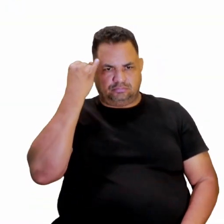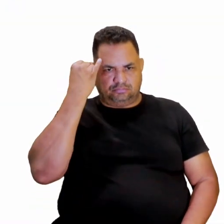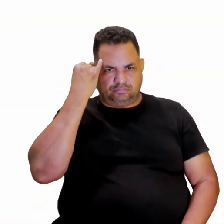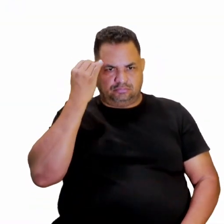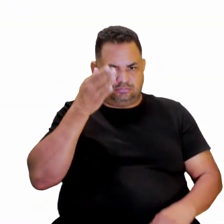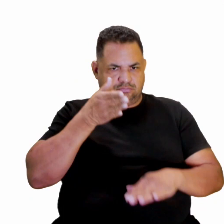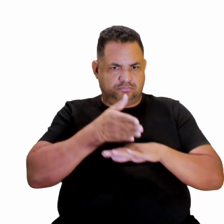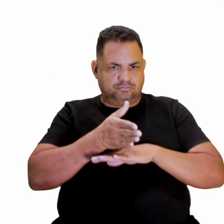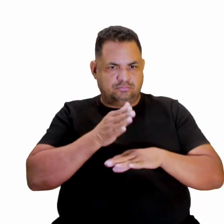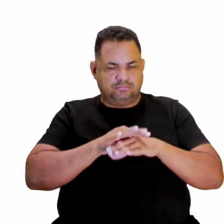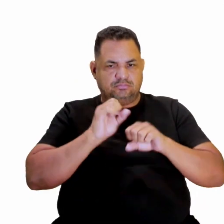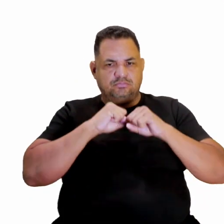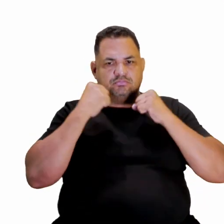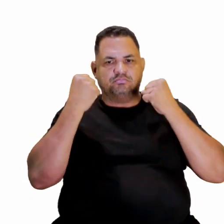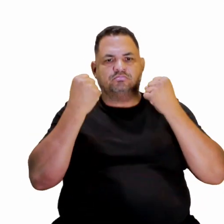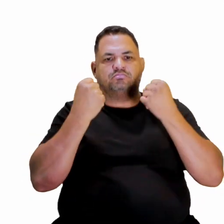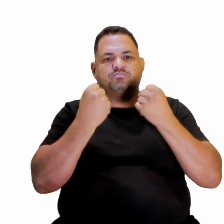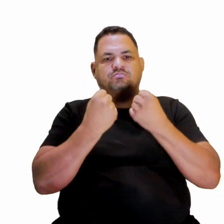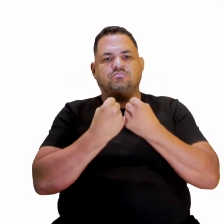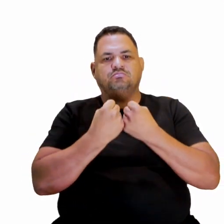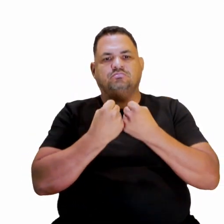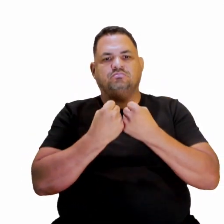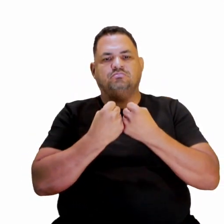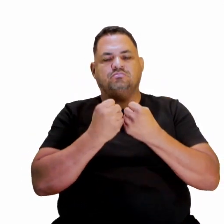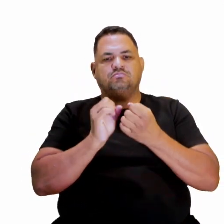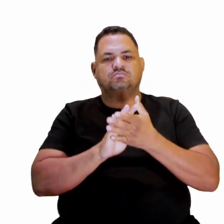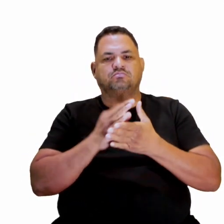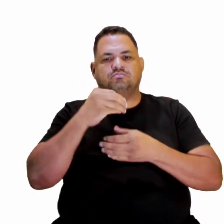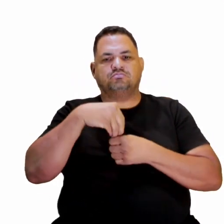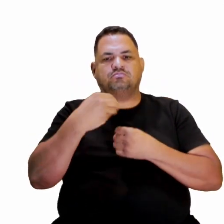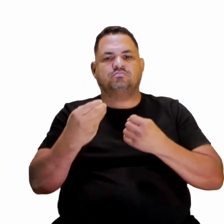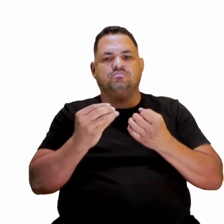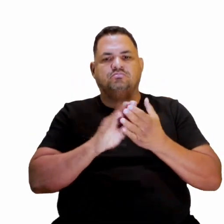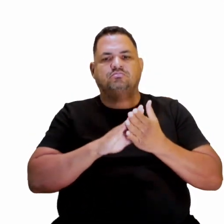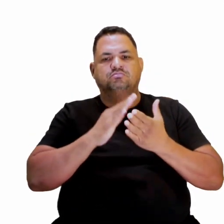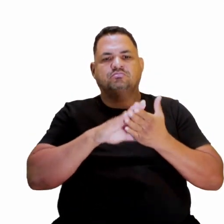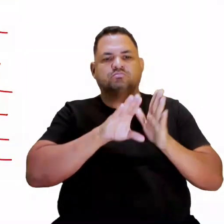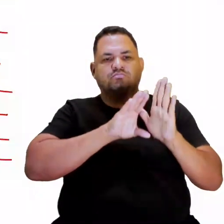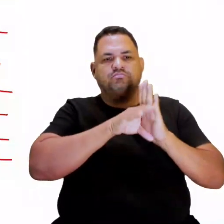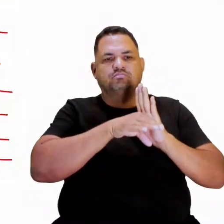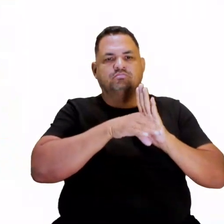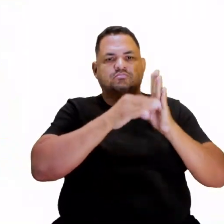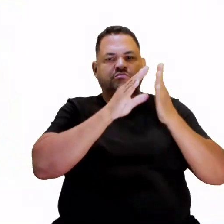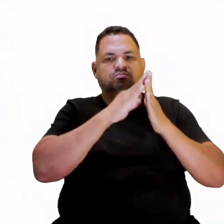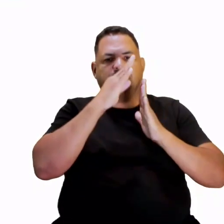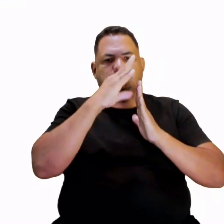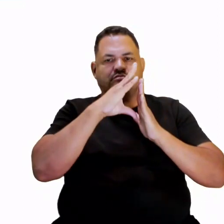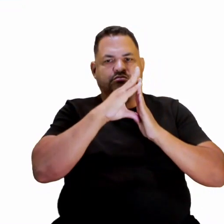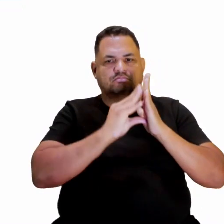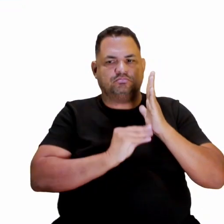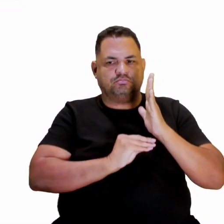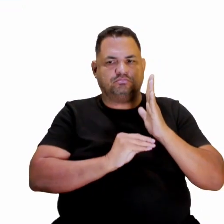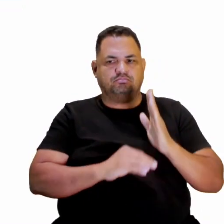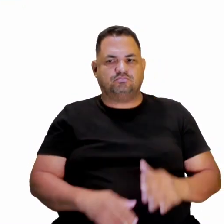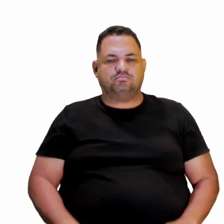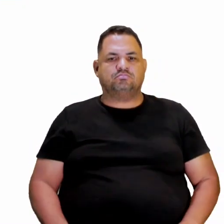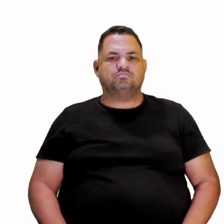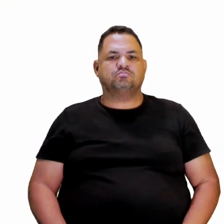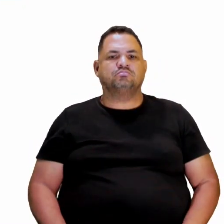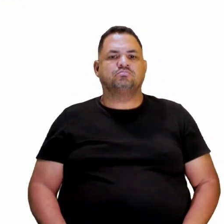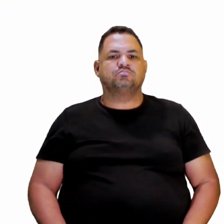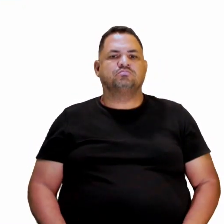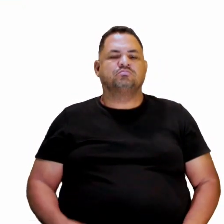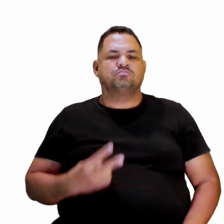ele frequenta seminários que não faz da parte da grade curricular dele, tá bem aqui